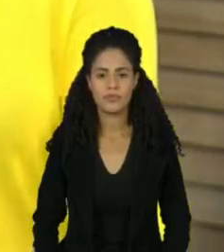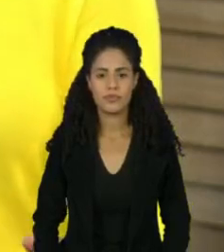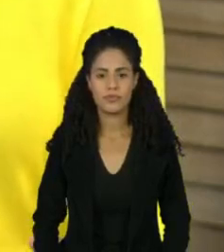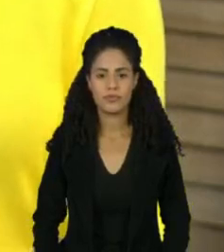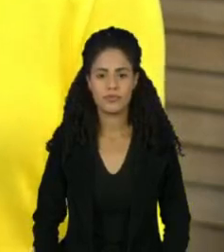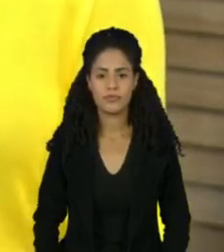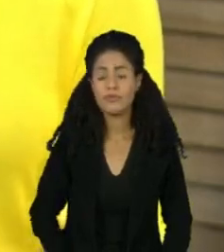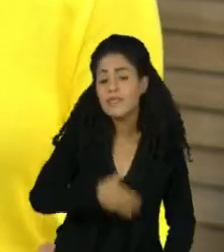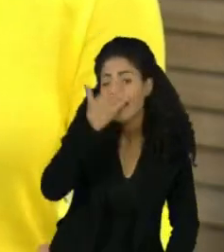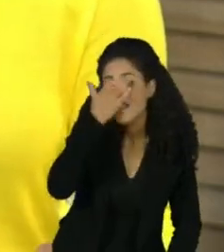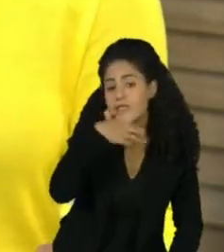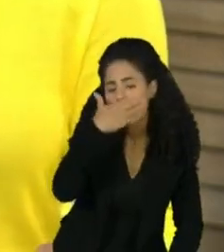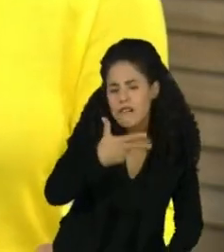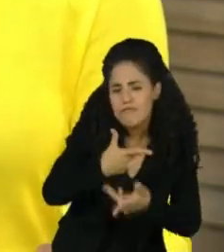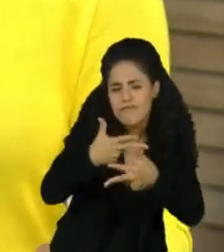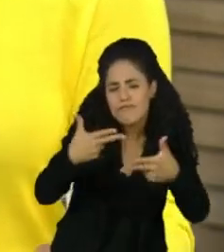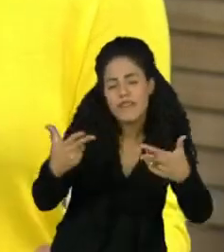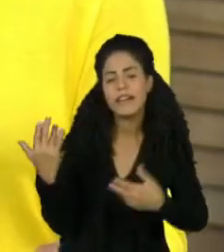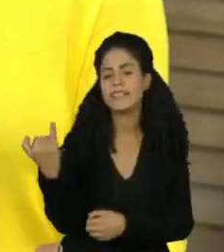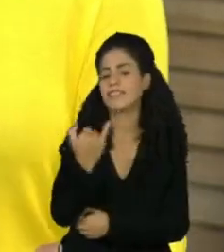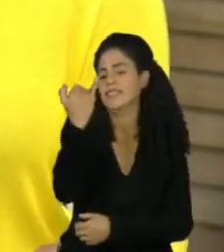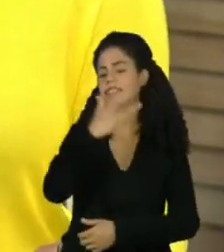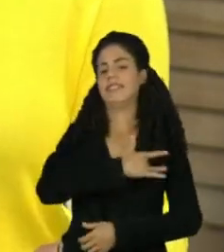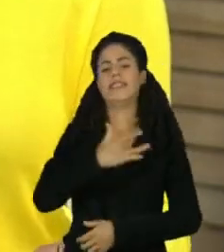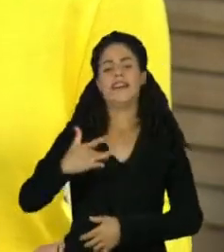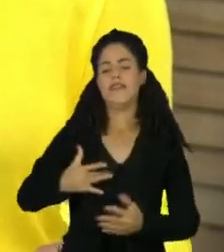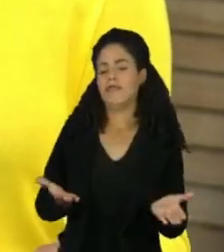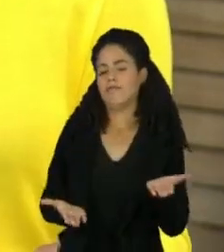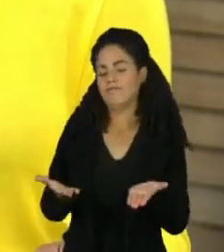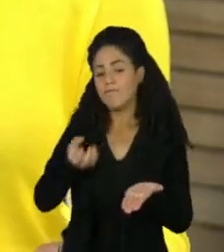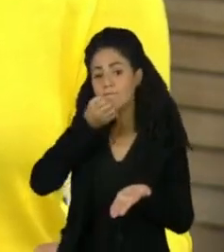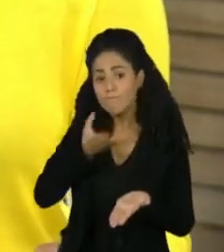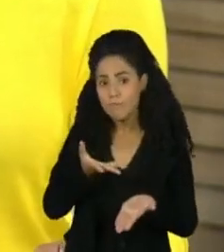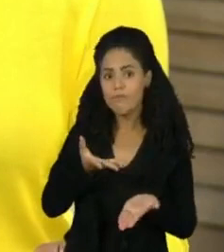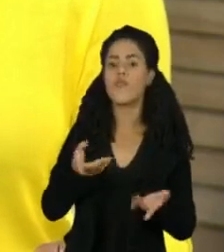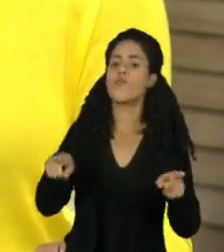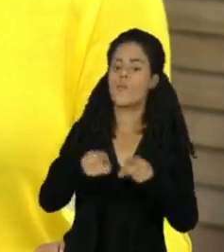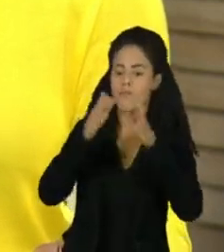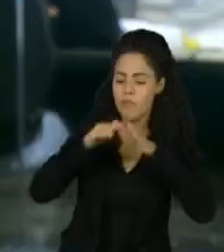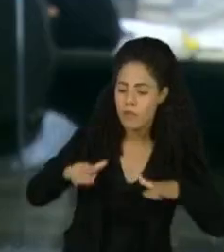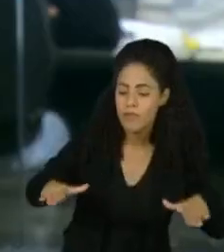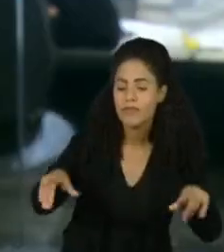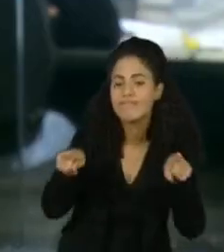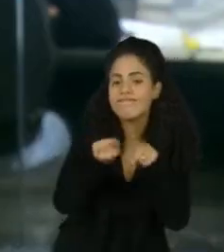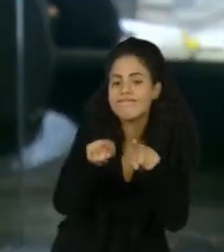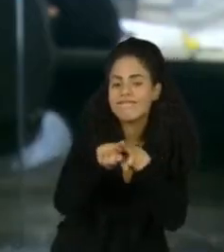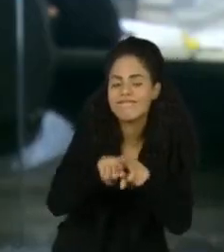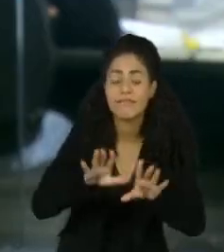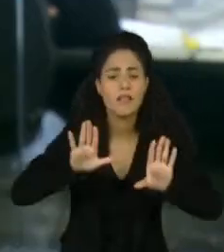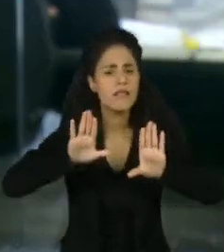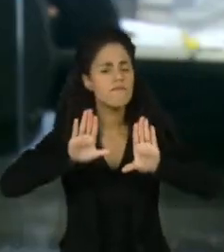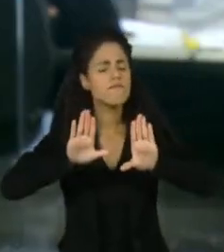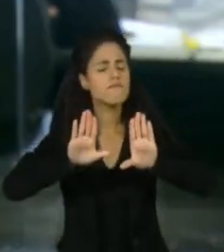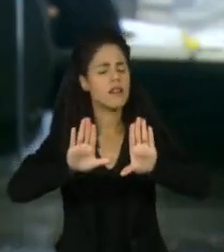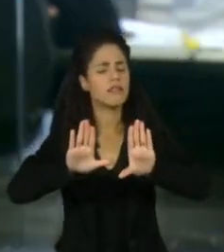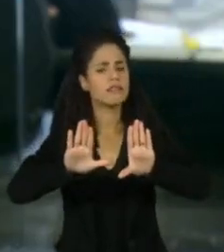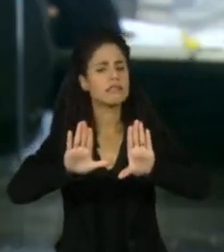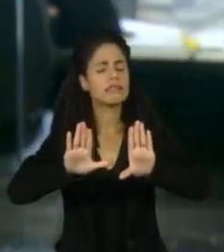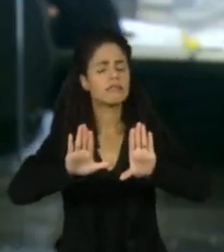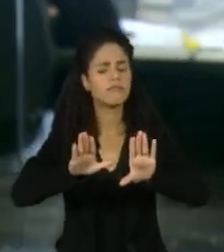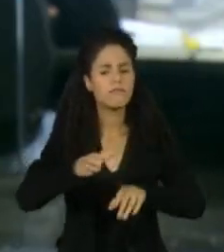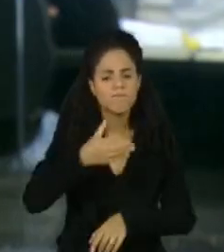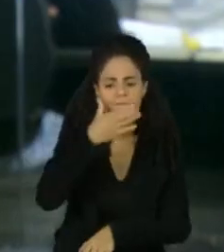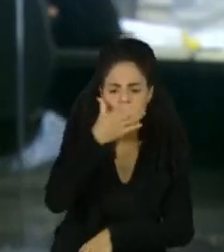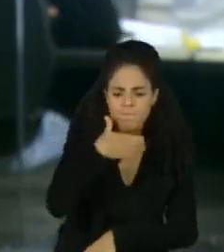As frutas são fundamentais para uma alimentação equilibrada, principalmente para as crianças. Pois é, mas garantir esse